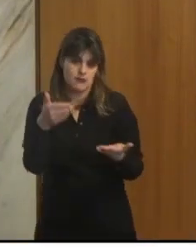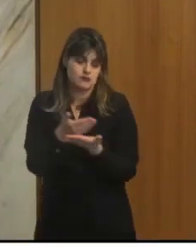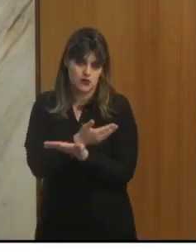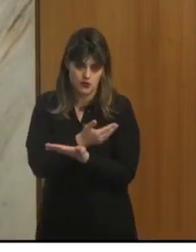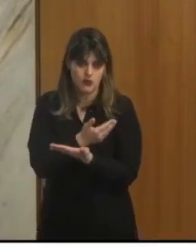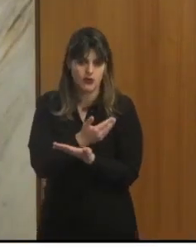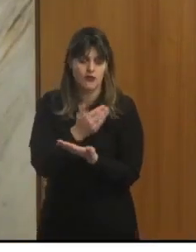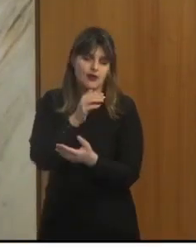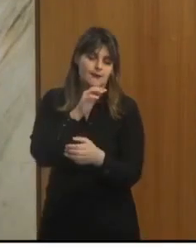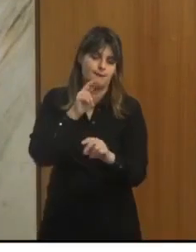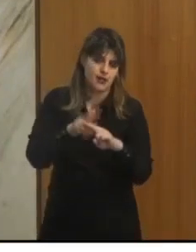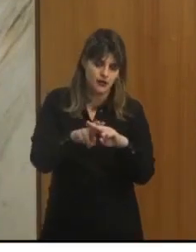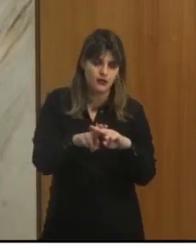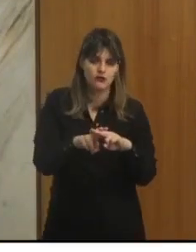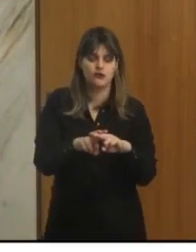é preso,